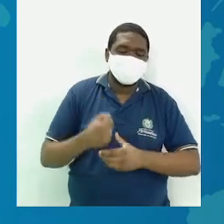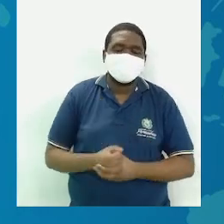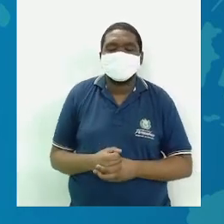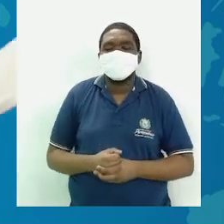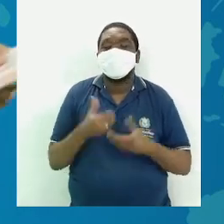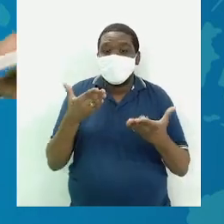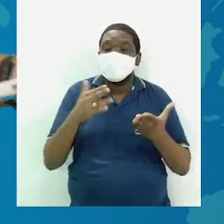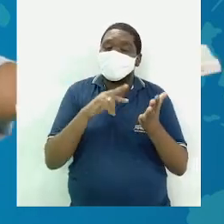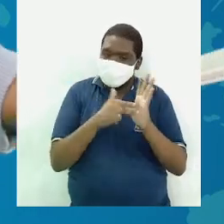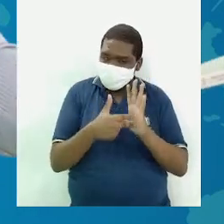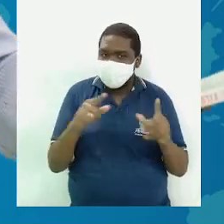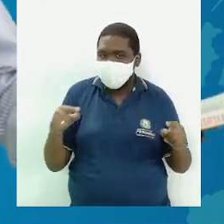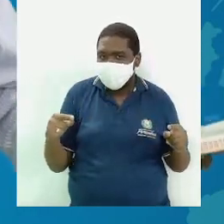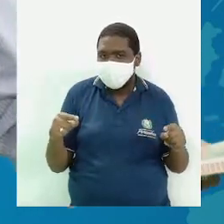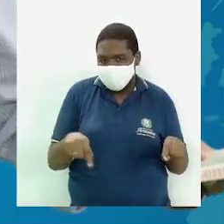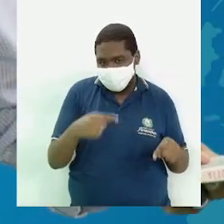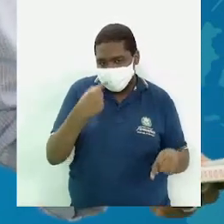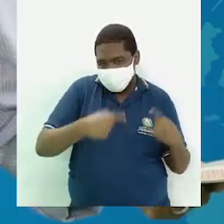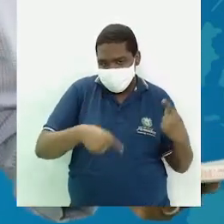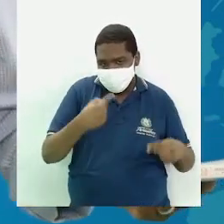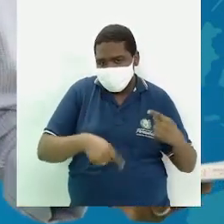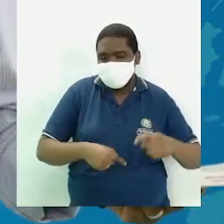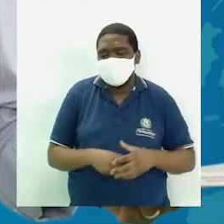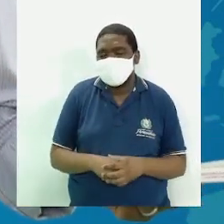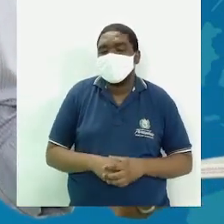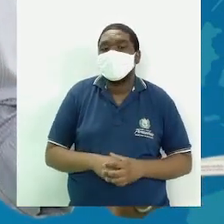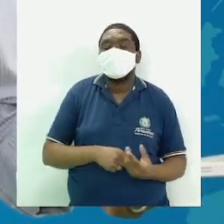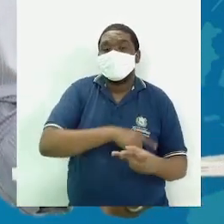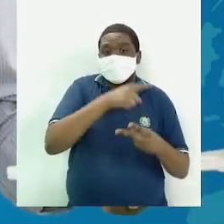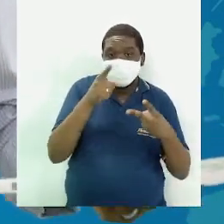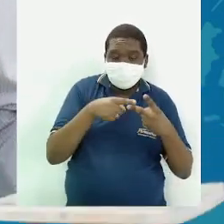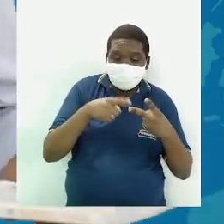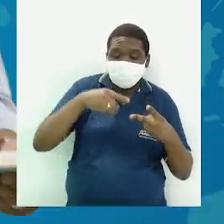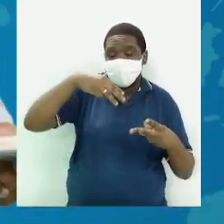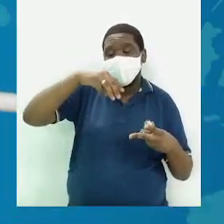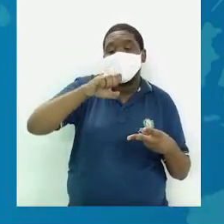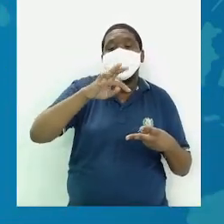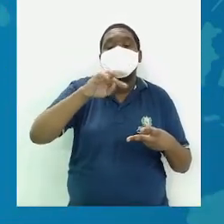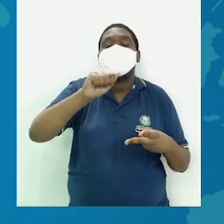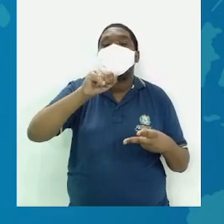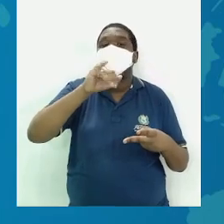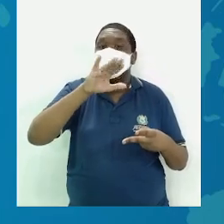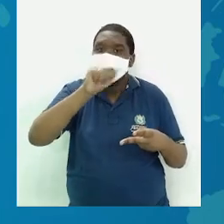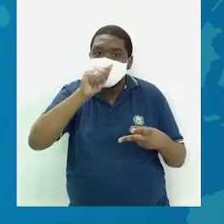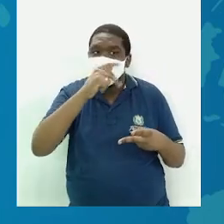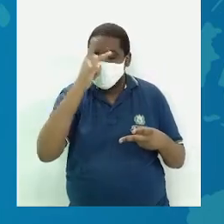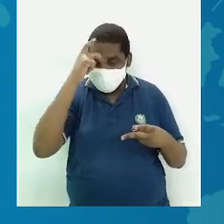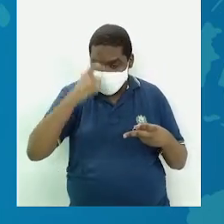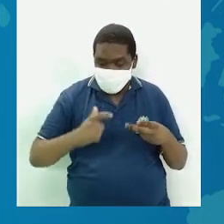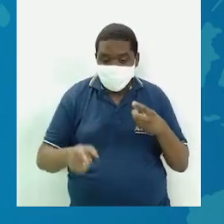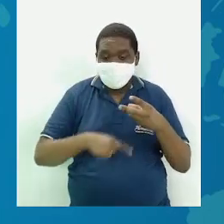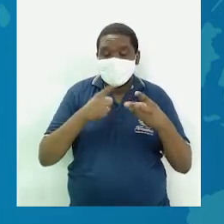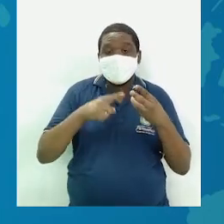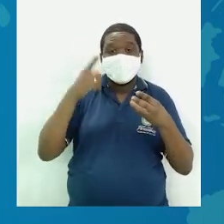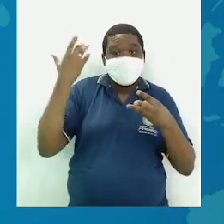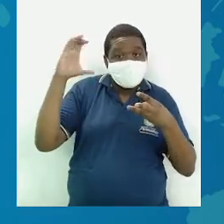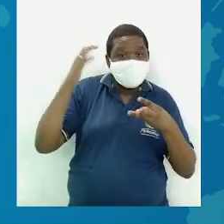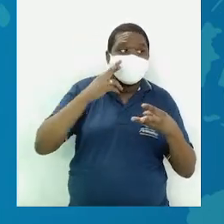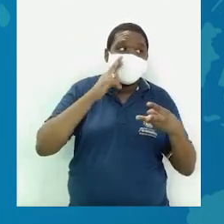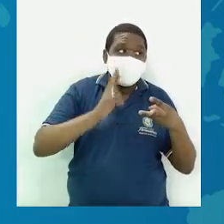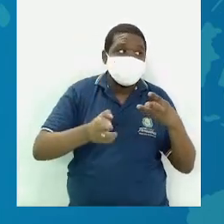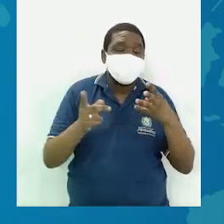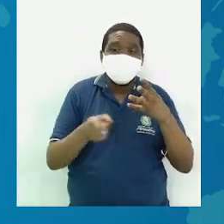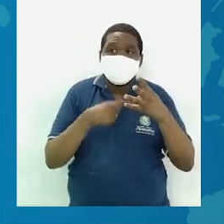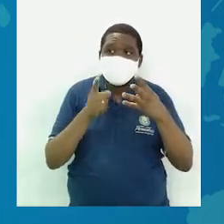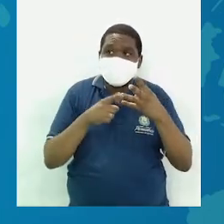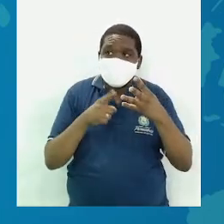Ok? A metafísica, quando ele começava a ver a questão do ser, a ciência como baseada na razão e a lógica que leva